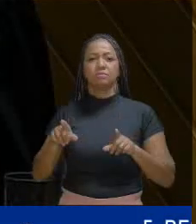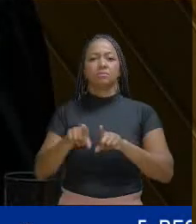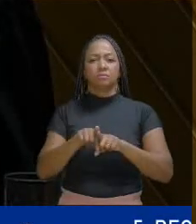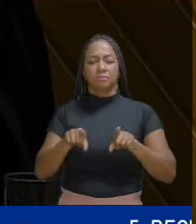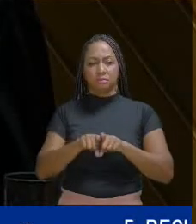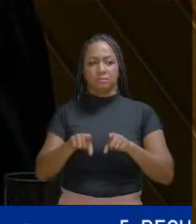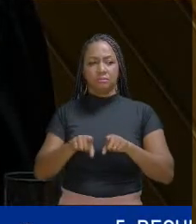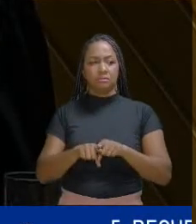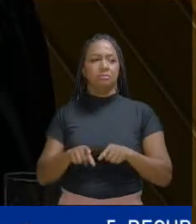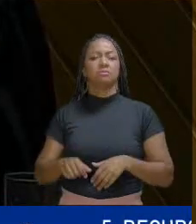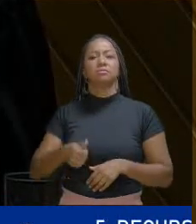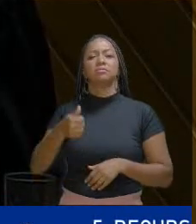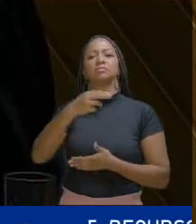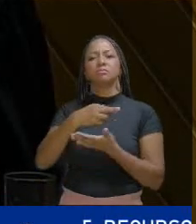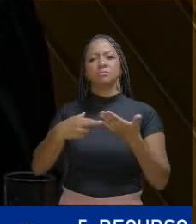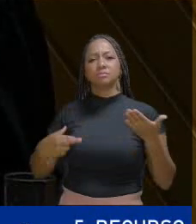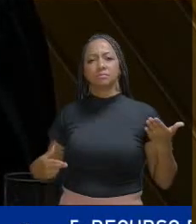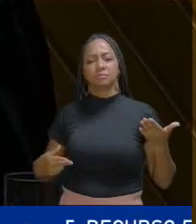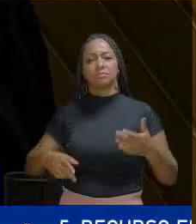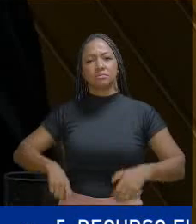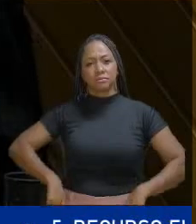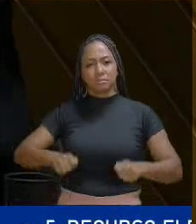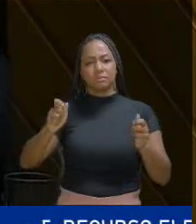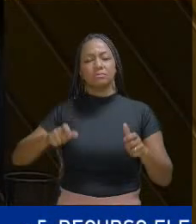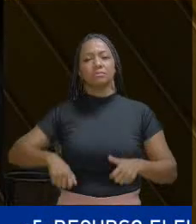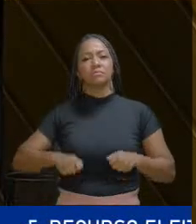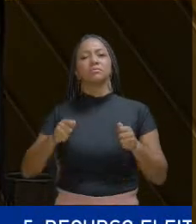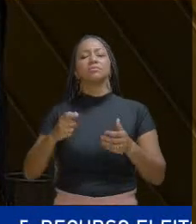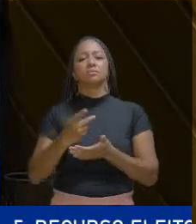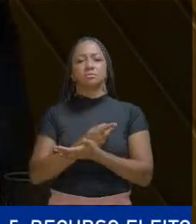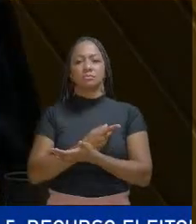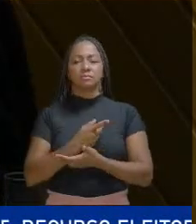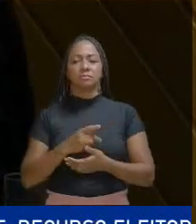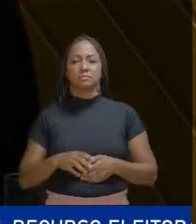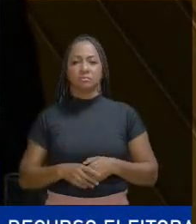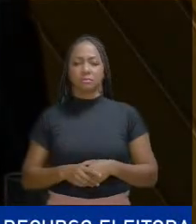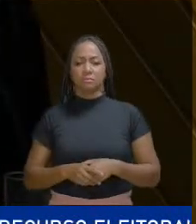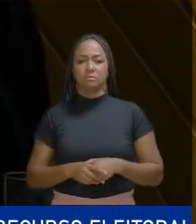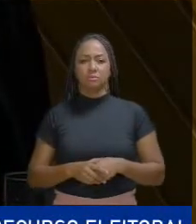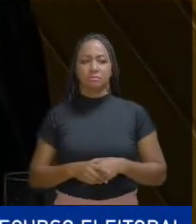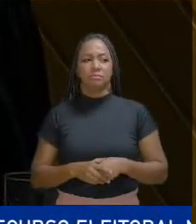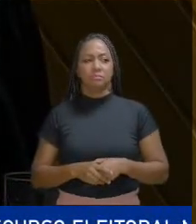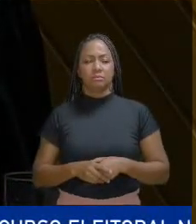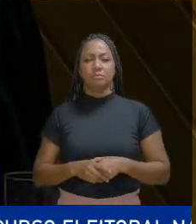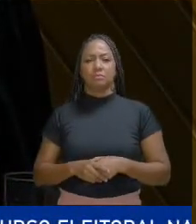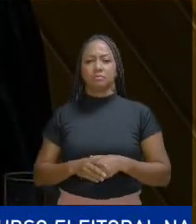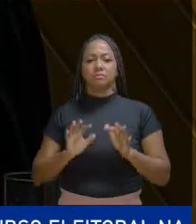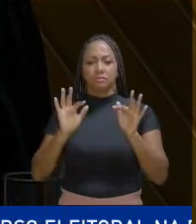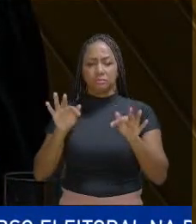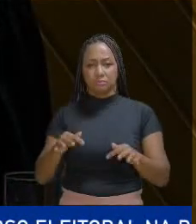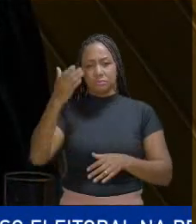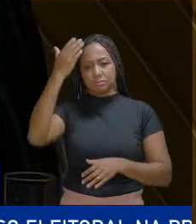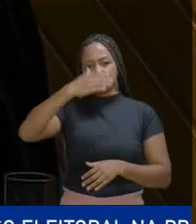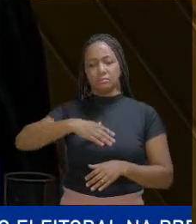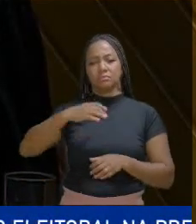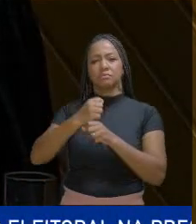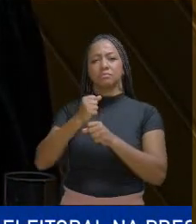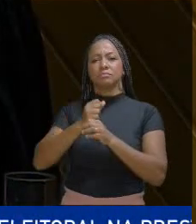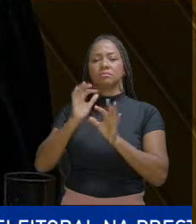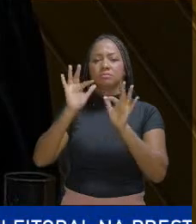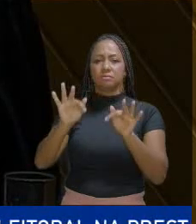Além disso, no primeiro relatório de despesas efetuadas, incluído na prestação de contas